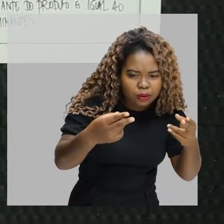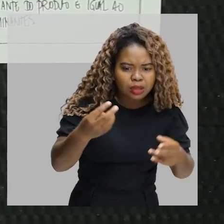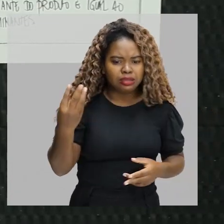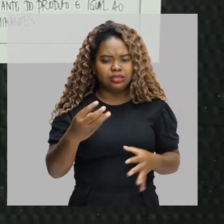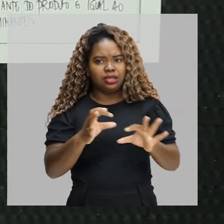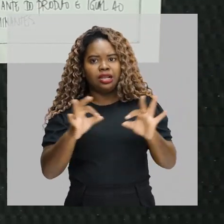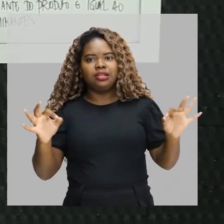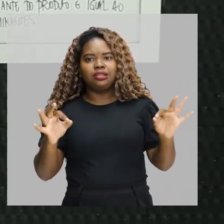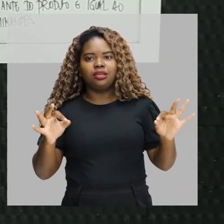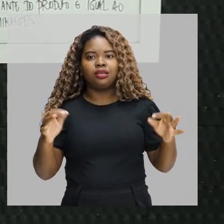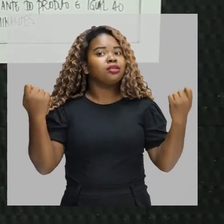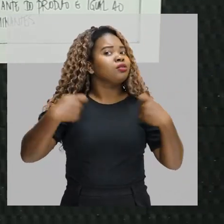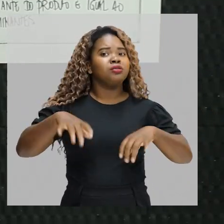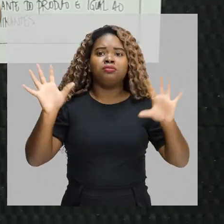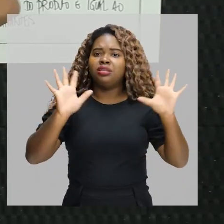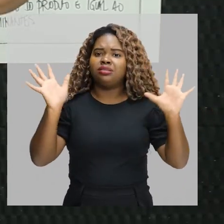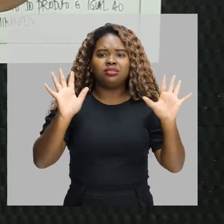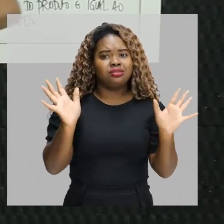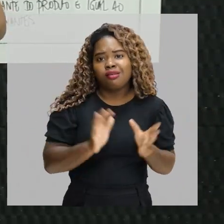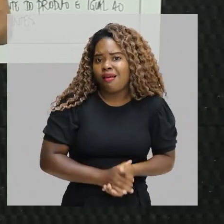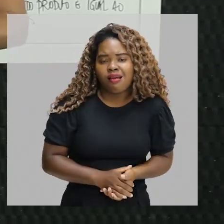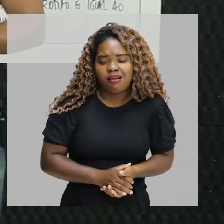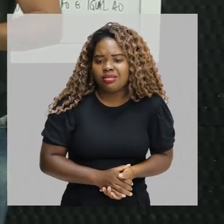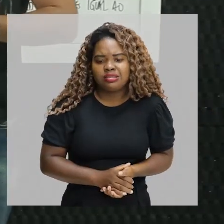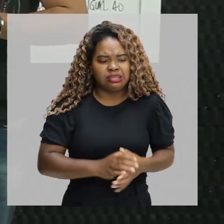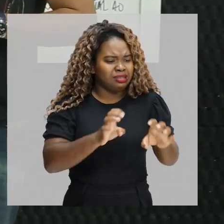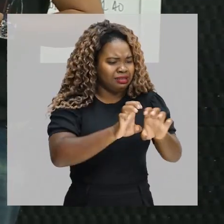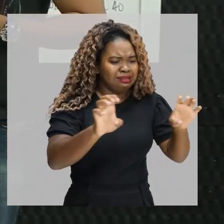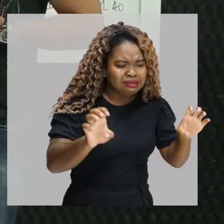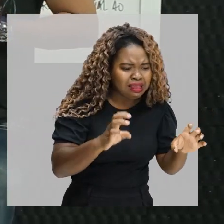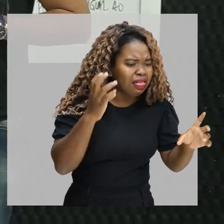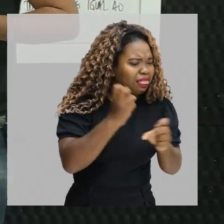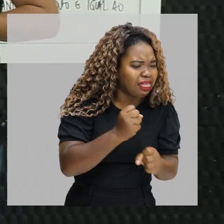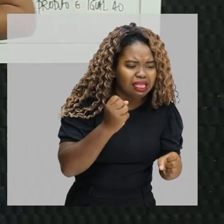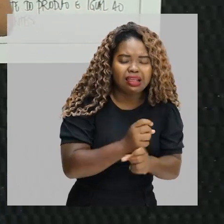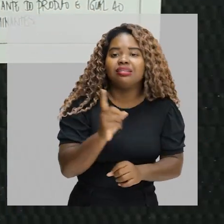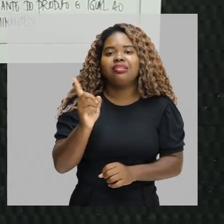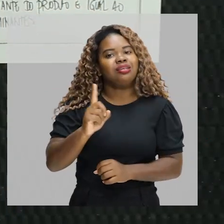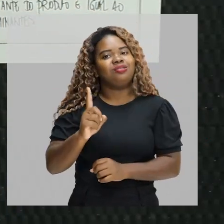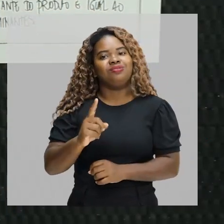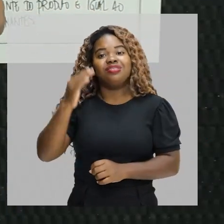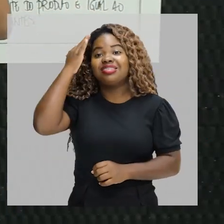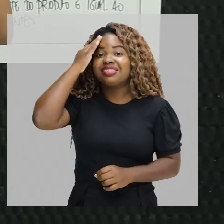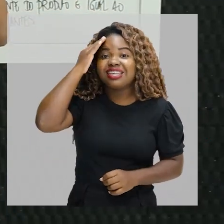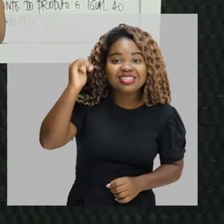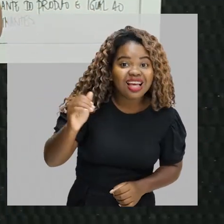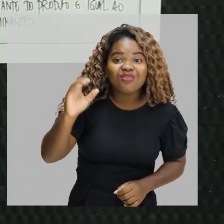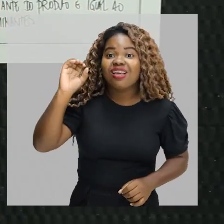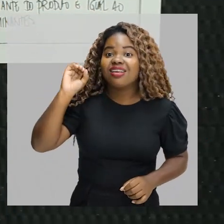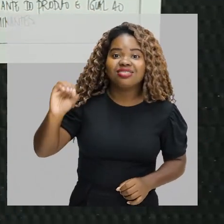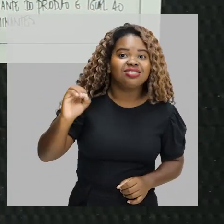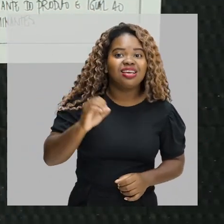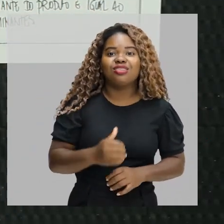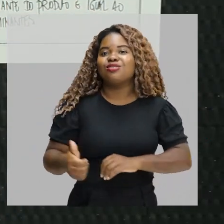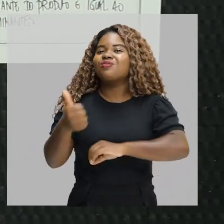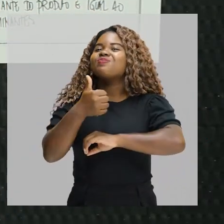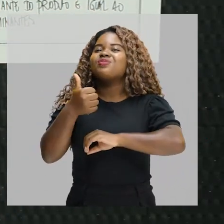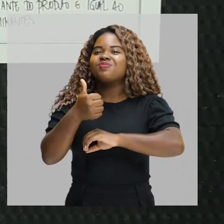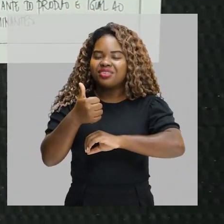você aplicar procedimento de cálculo, você já vai saber que o determinante é zero. Beleza? Então, primeira situação que